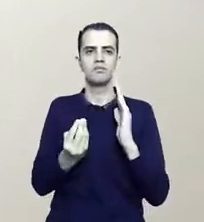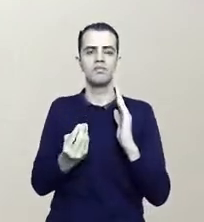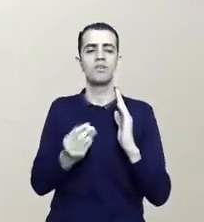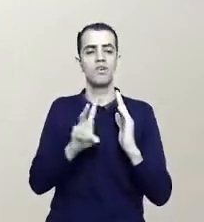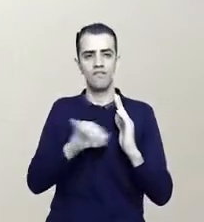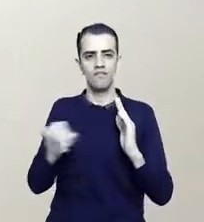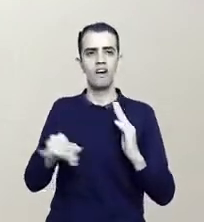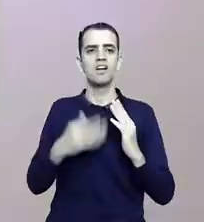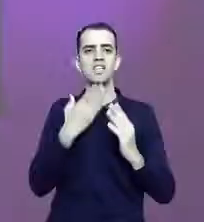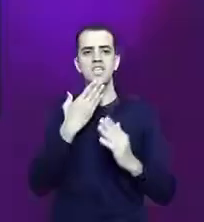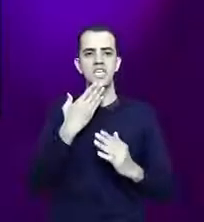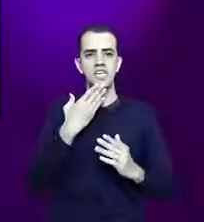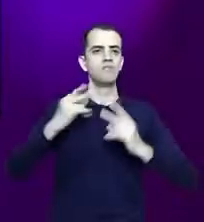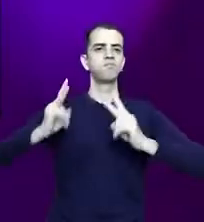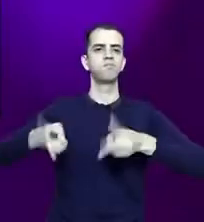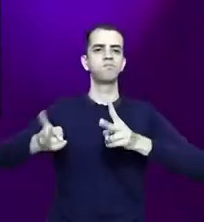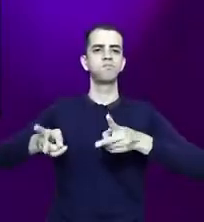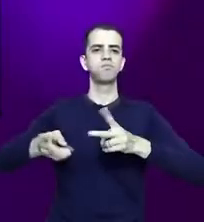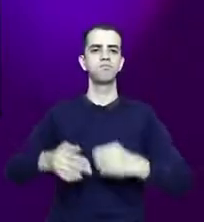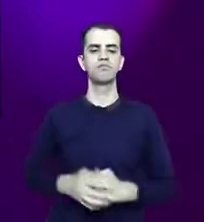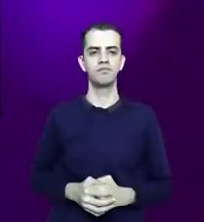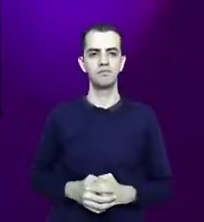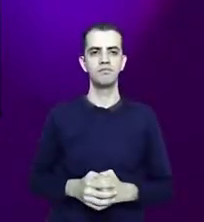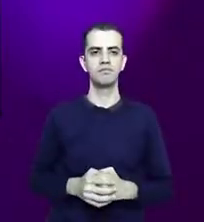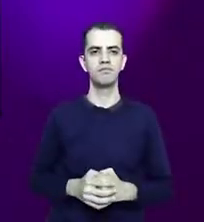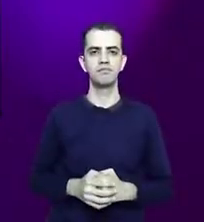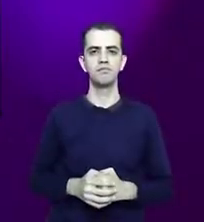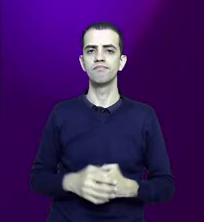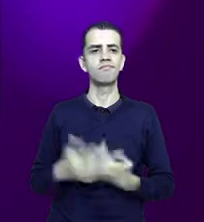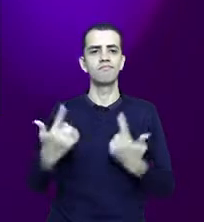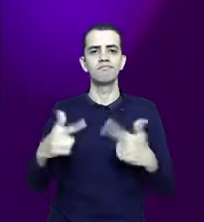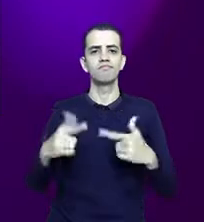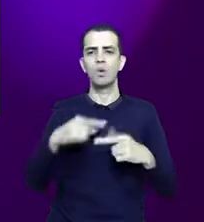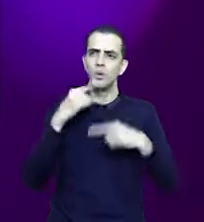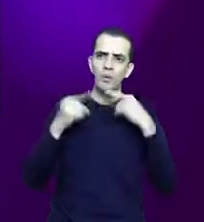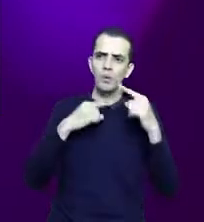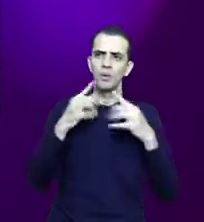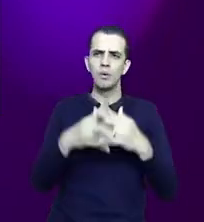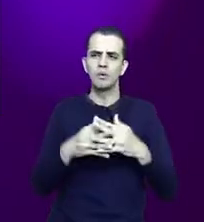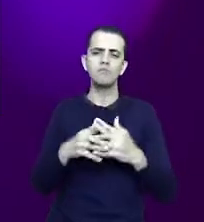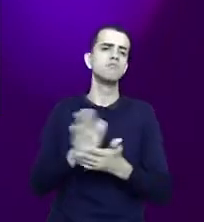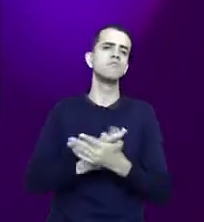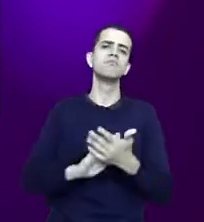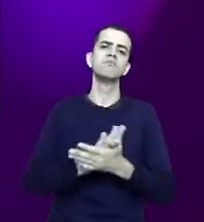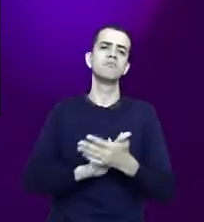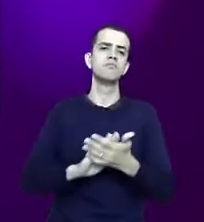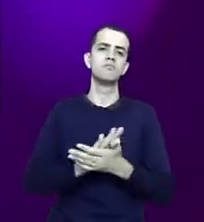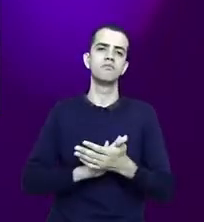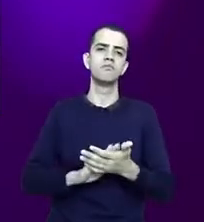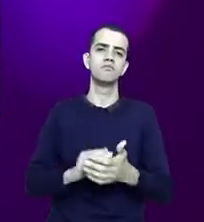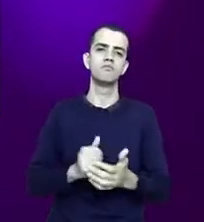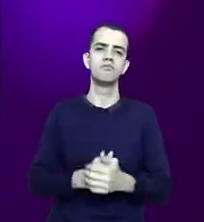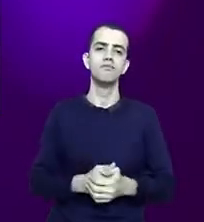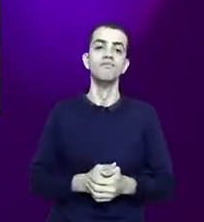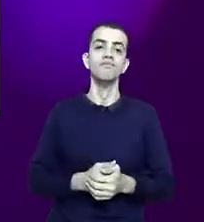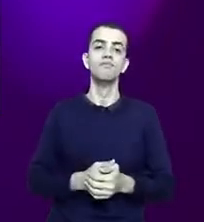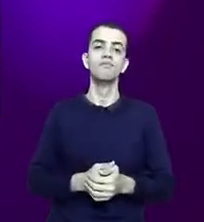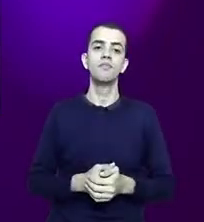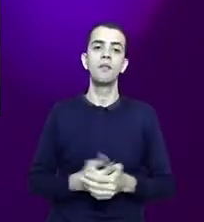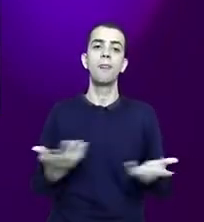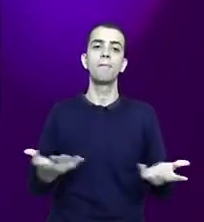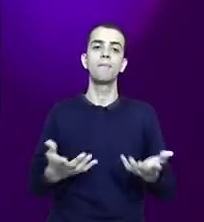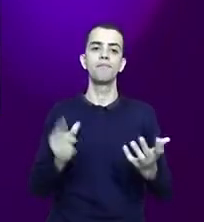essa deformidade. Então, não resta a dúvida que... Se não fizer nada agora, ele estava fazendo